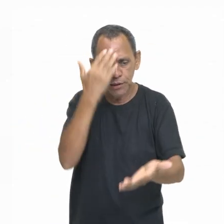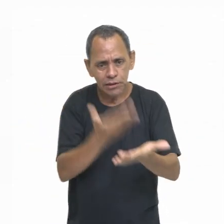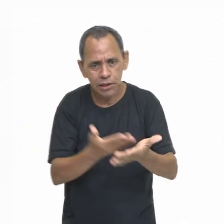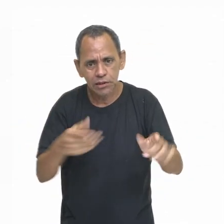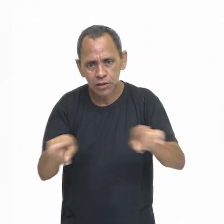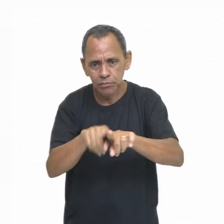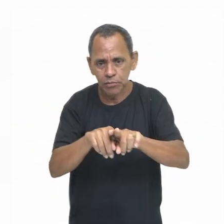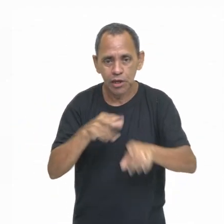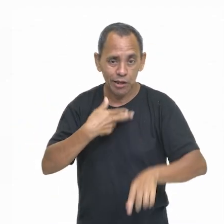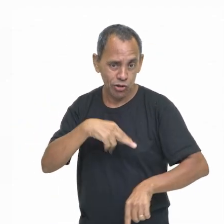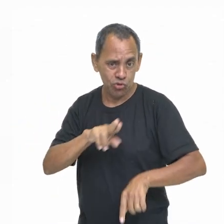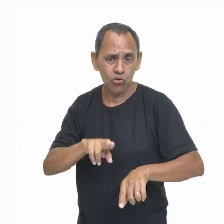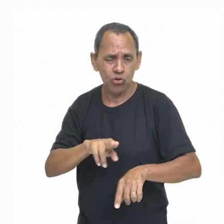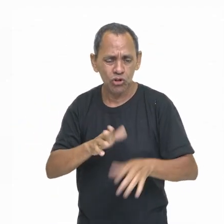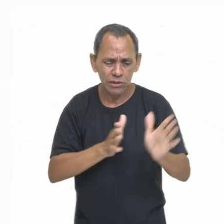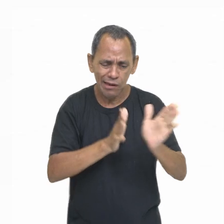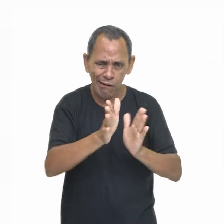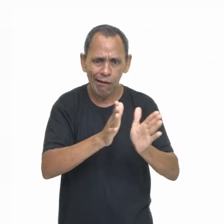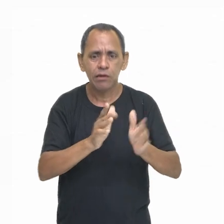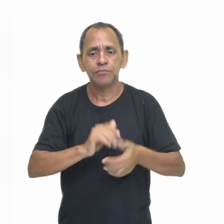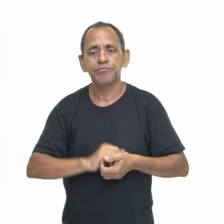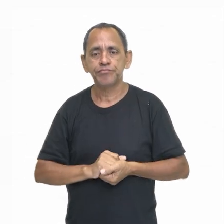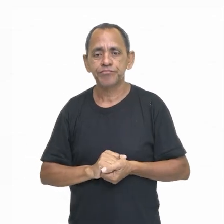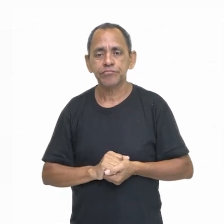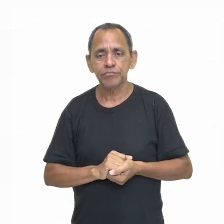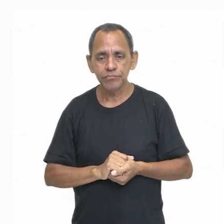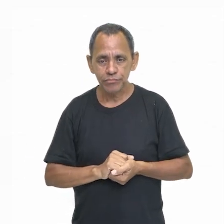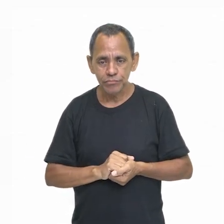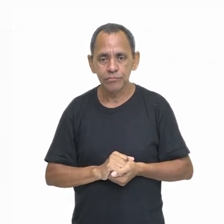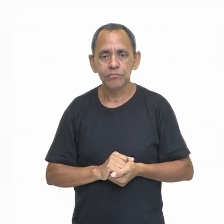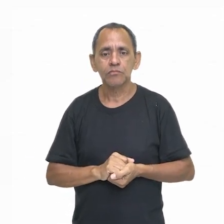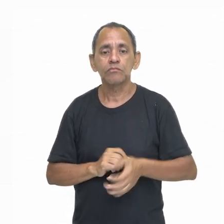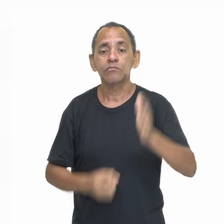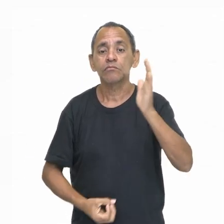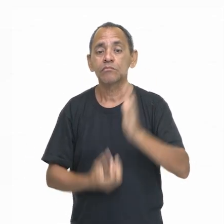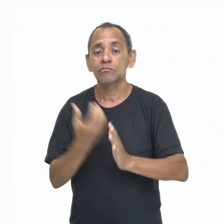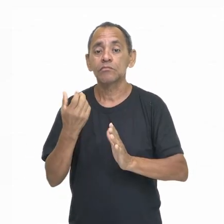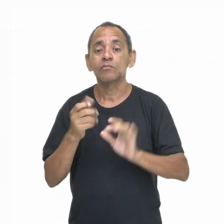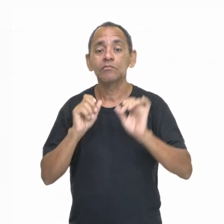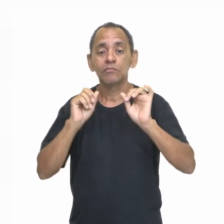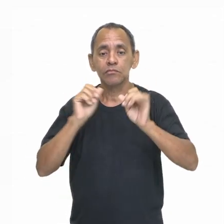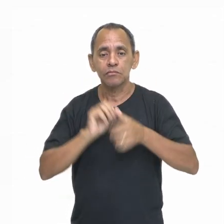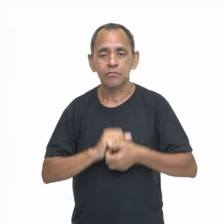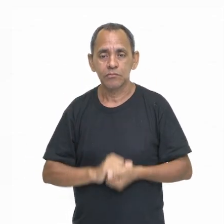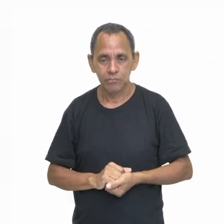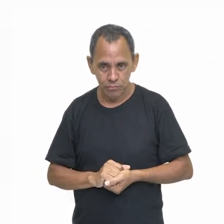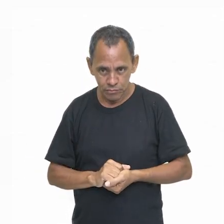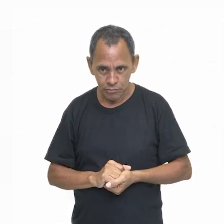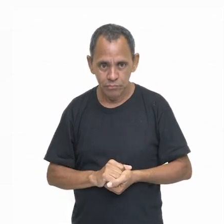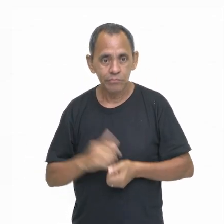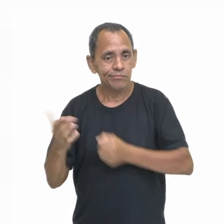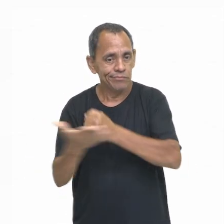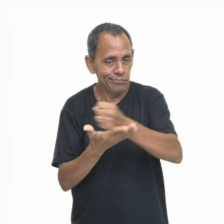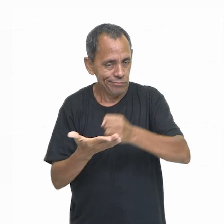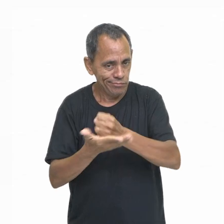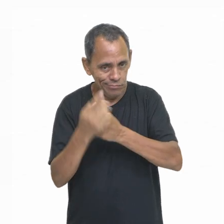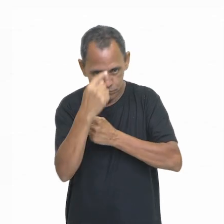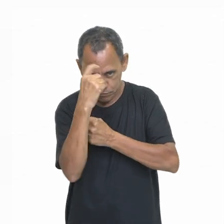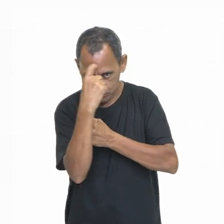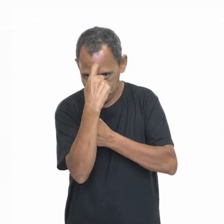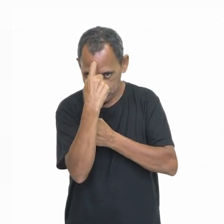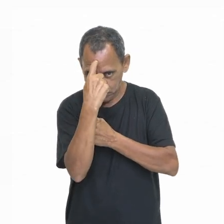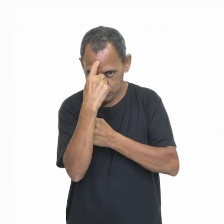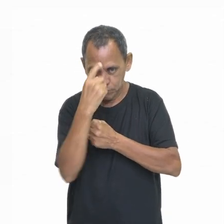É dentro desse período que vão se criar as bases do hinduísmo,